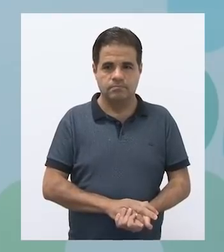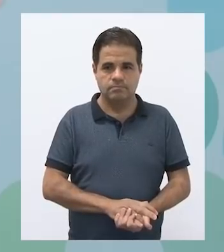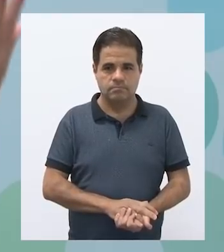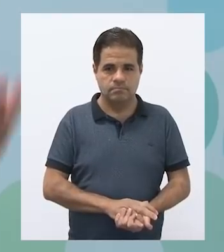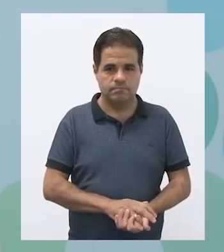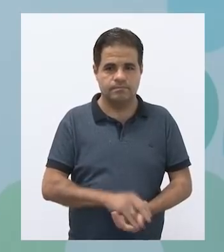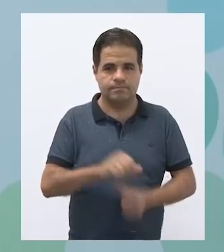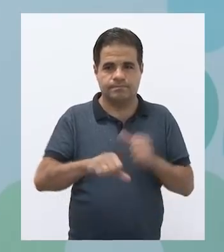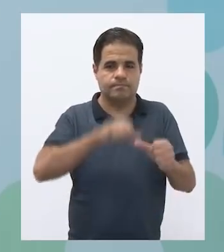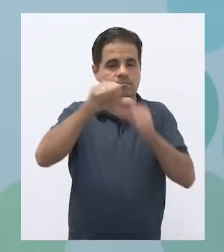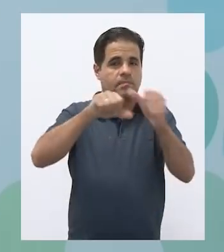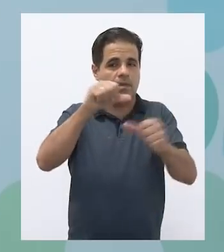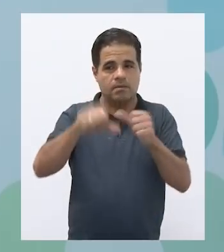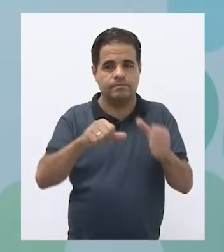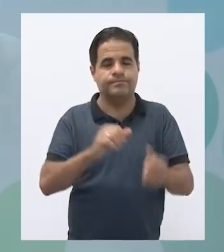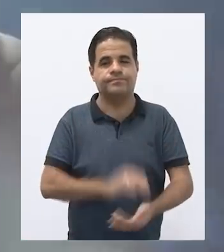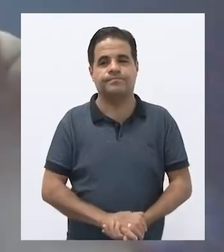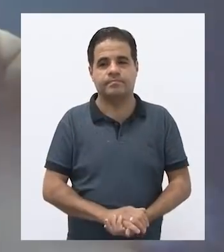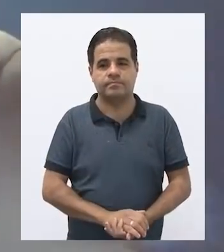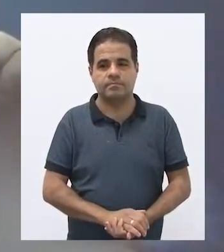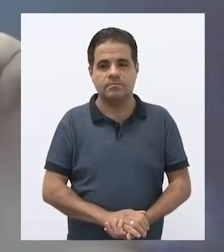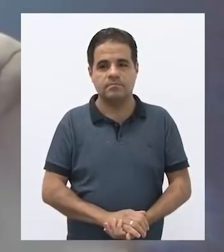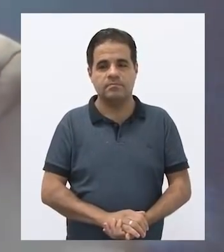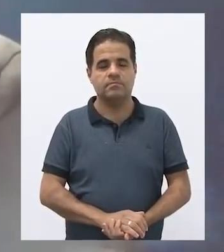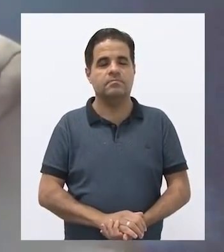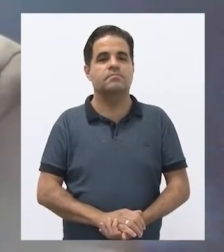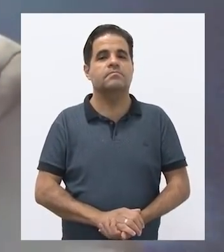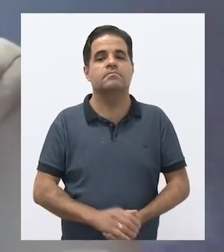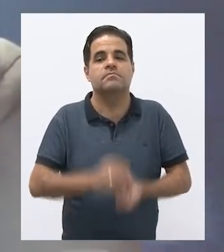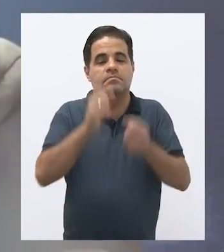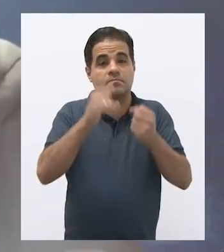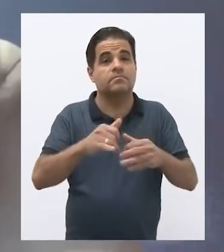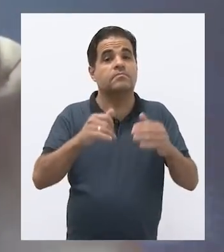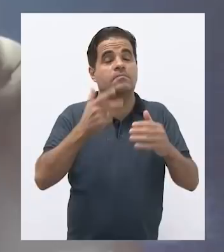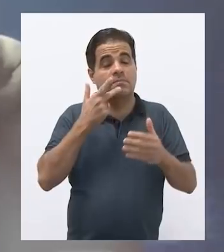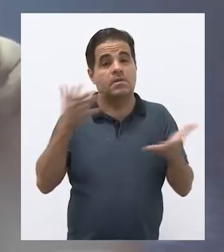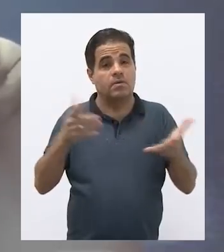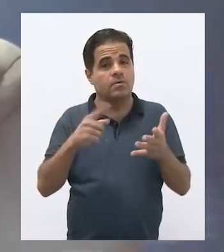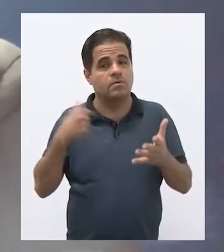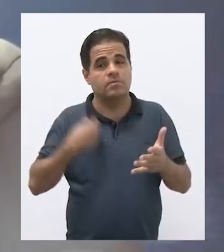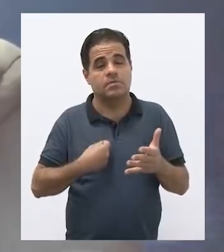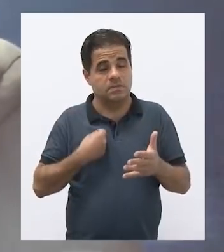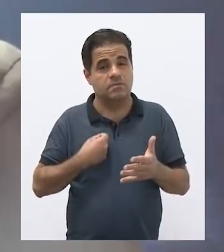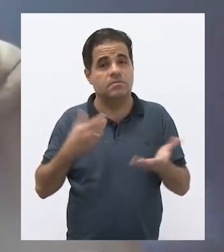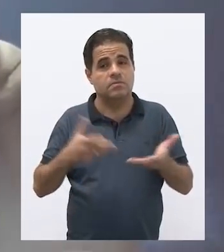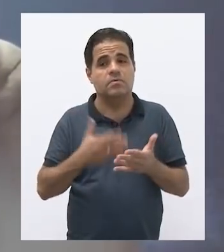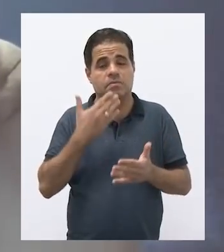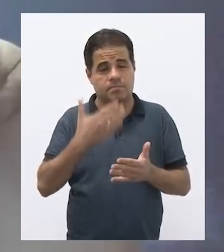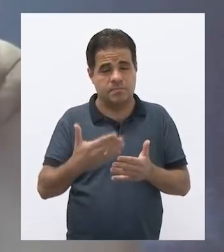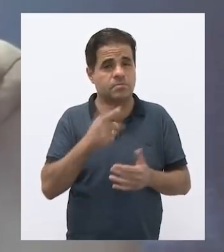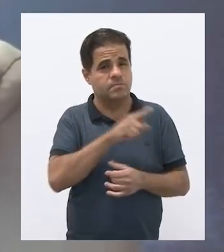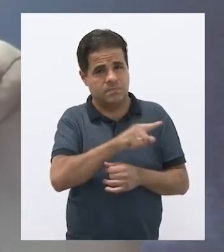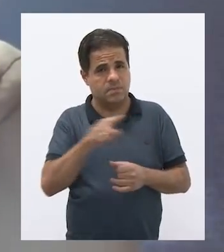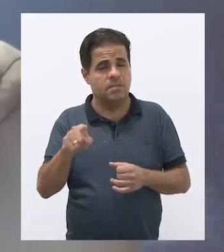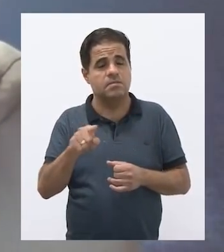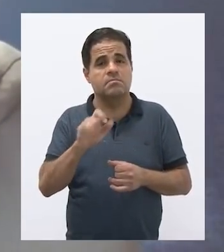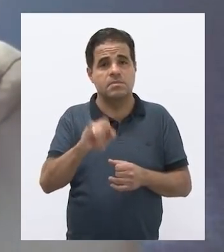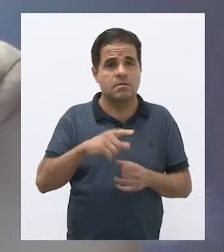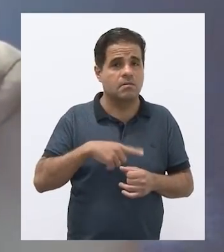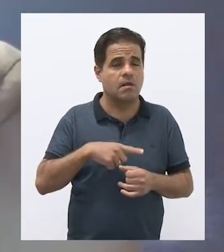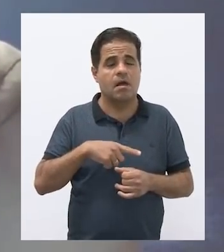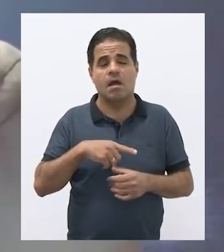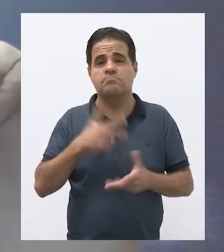as transformações. Bom, vamos falar então um pouquinho sobre esse momento. Quero reforçar o pedido para que quem